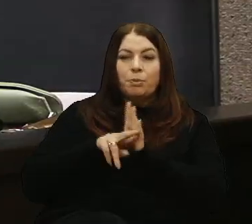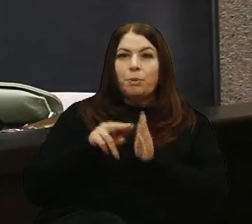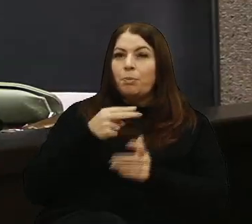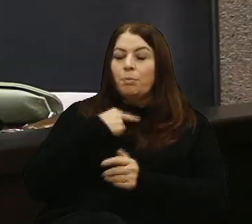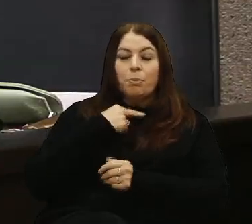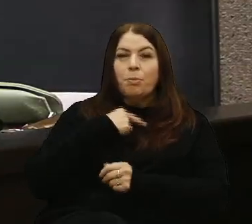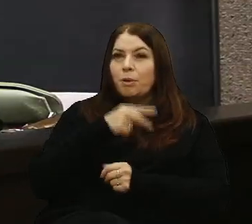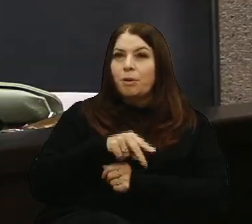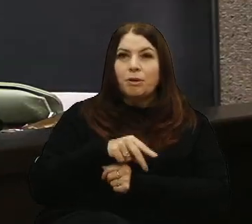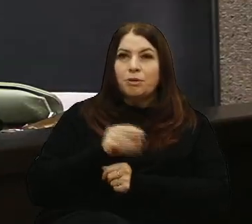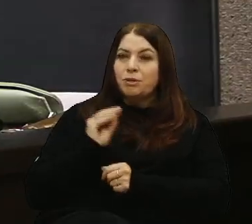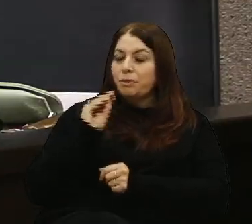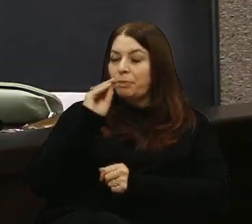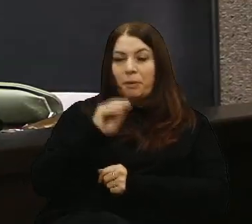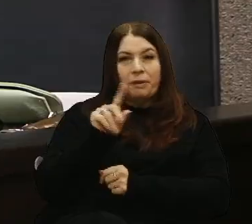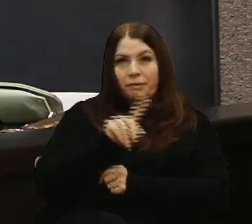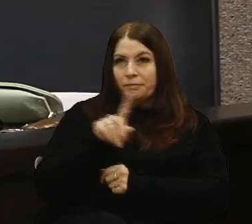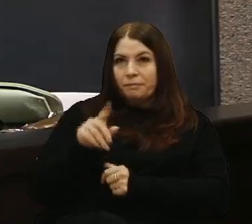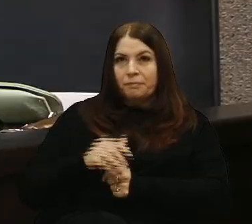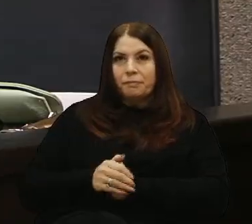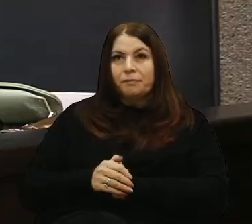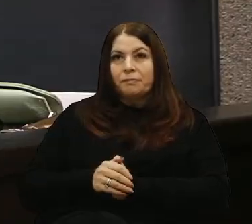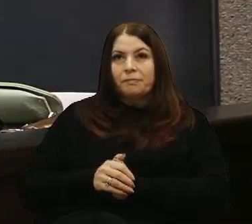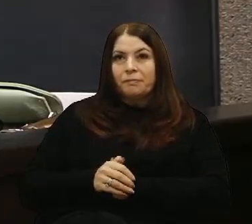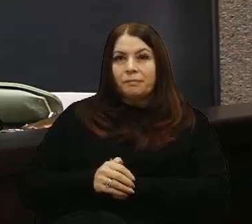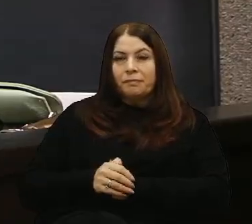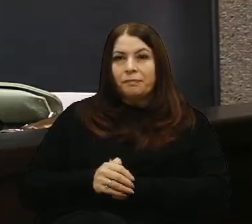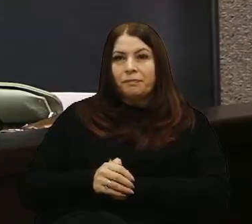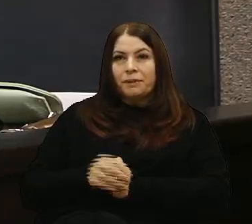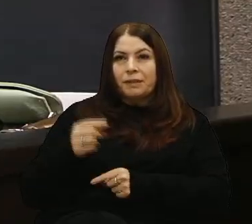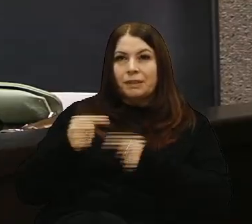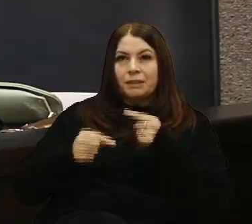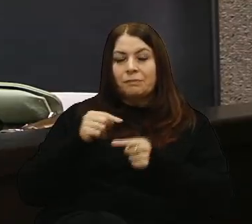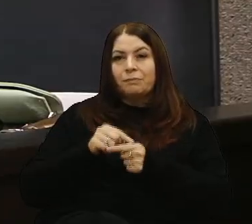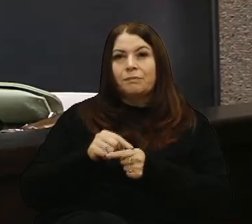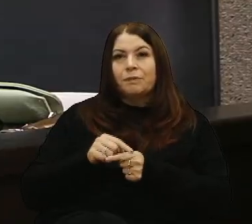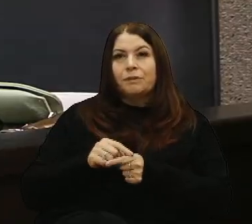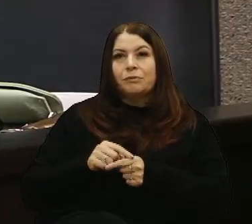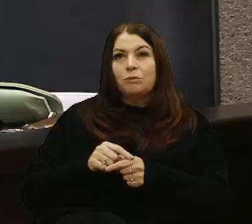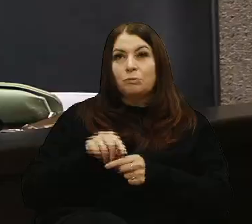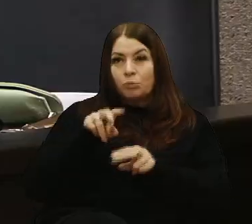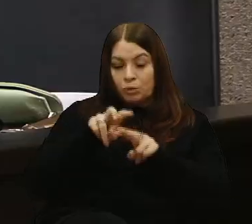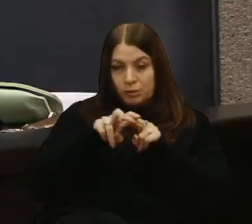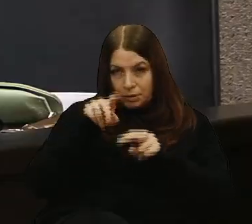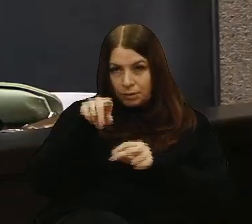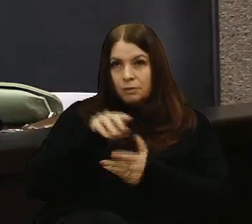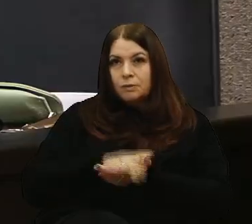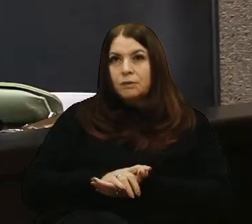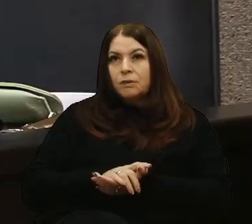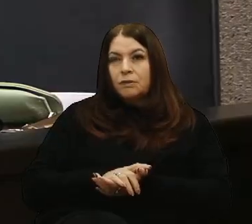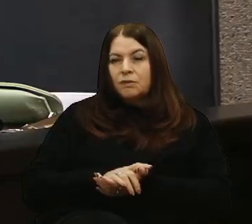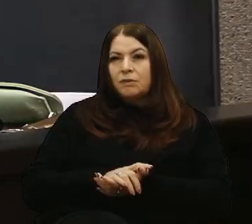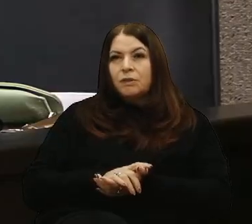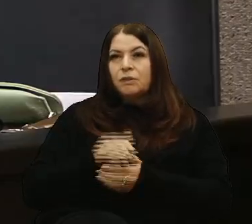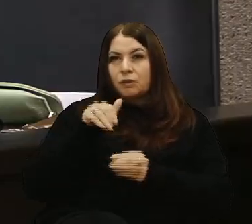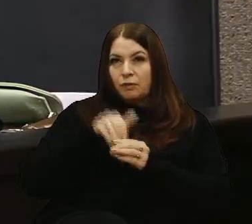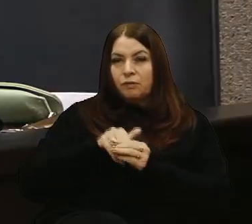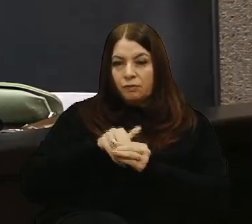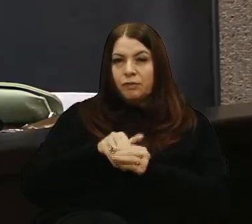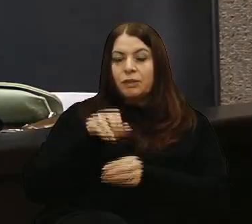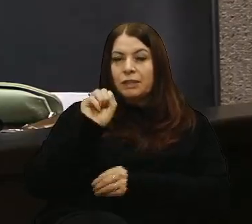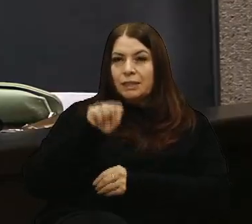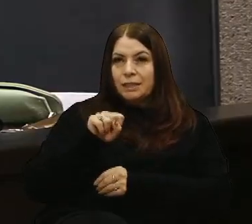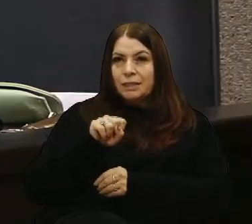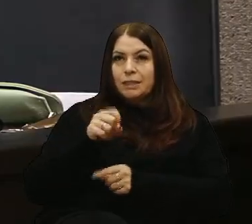podem ser colocadas, né, nessa discussão. Então, por este motivo, eu votarei